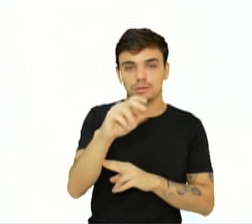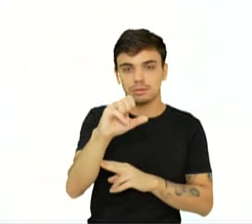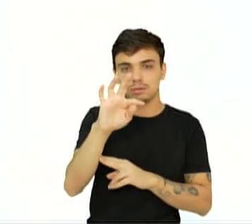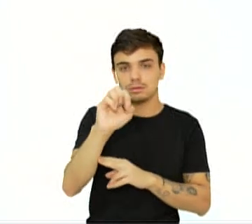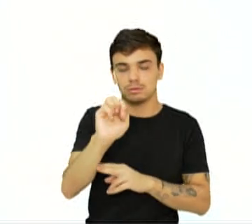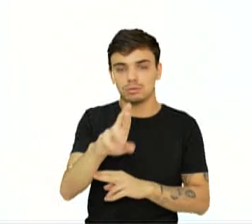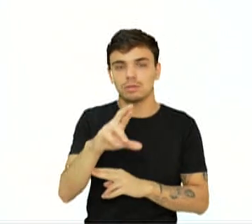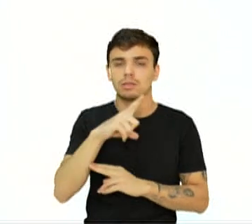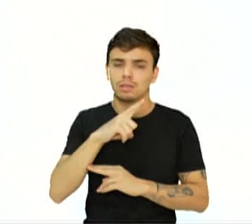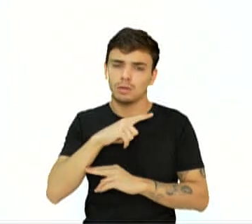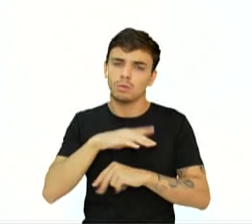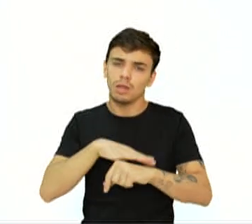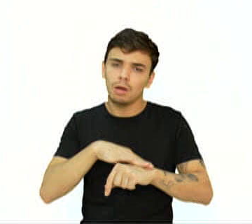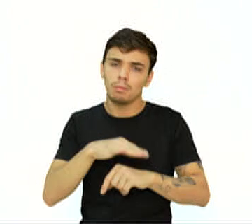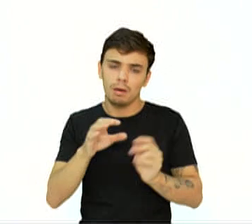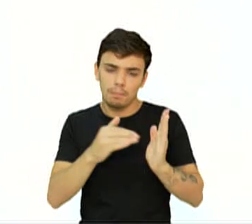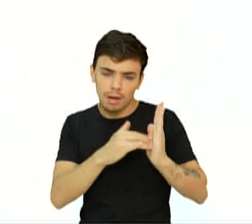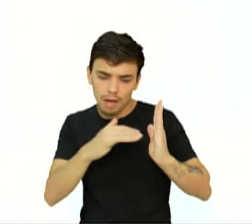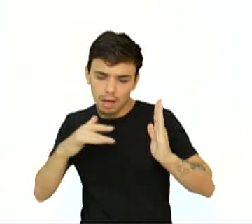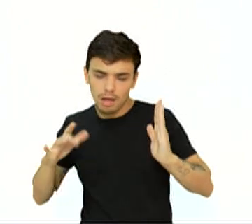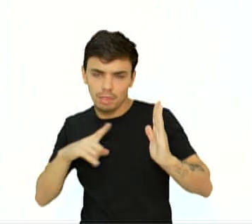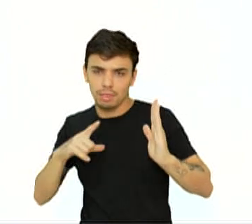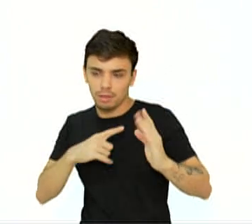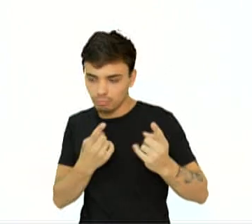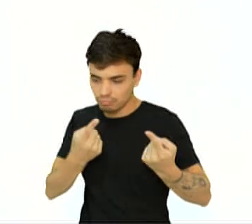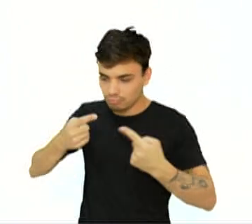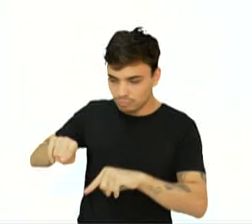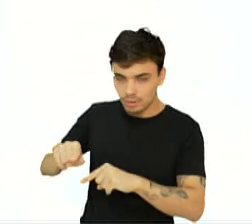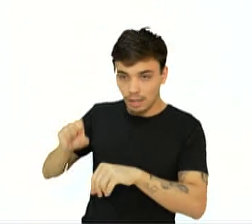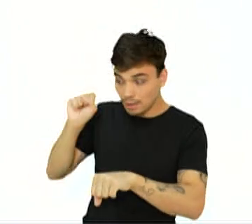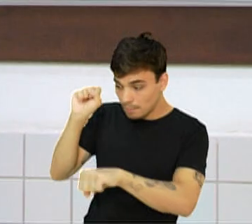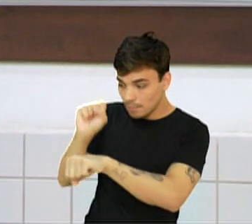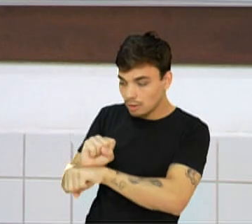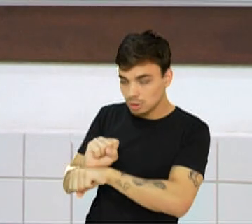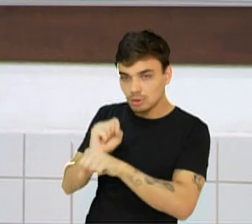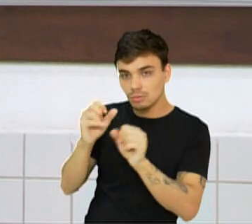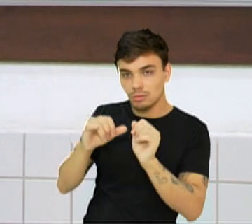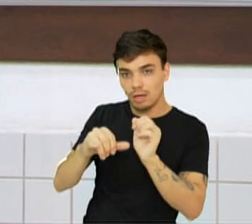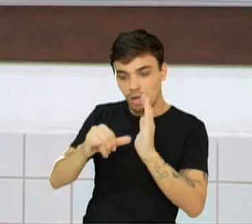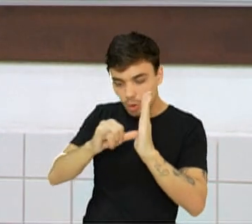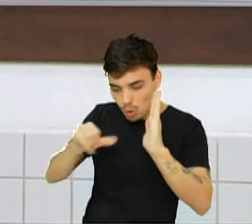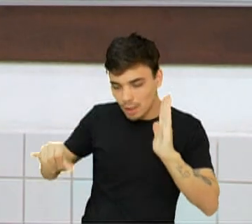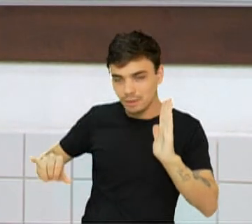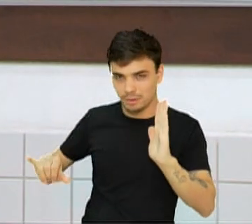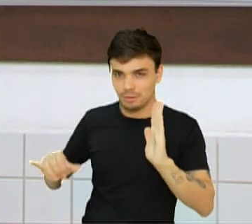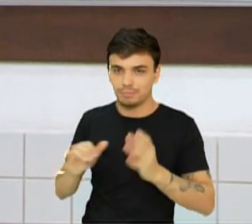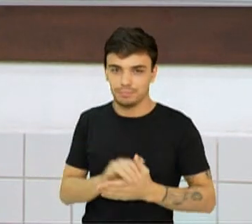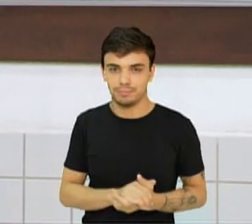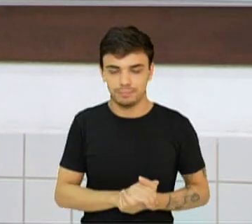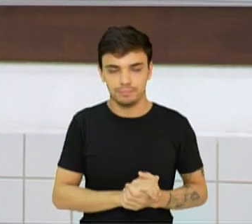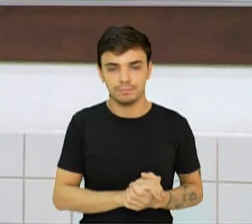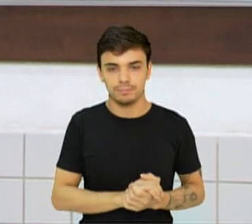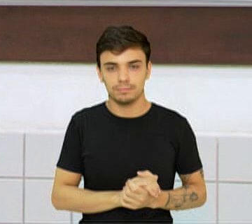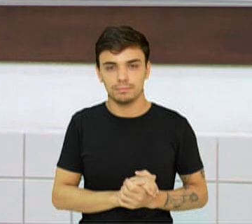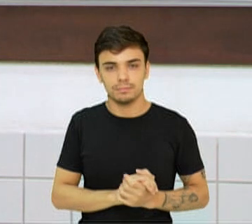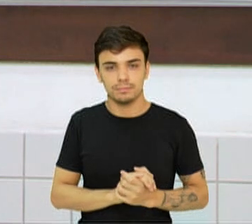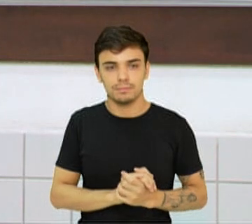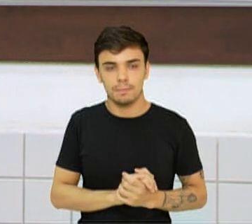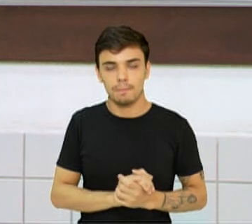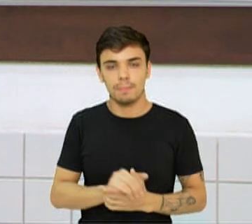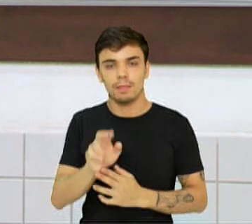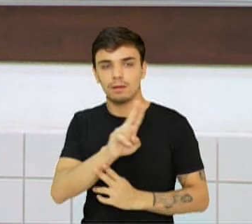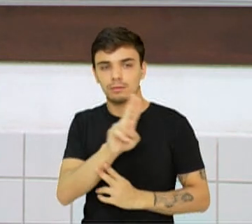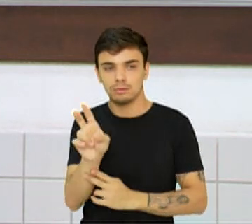tensão vai gerar uma corrente oposta, impedindo que a corrente passe livremente por ele, ok? E essa reação se